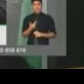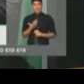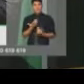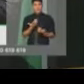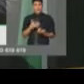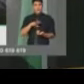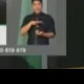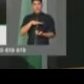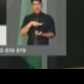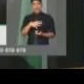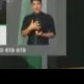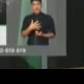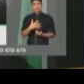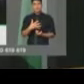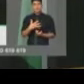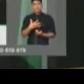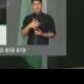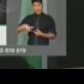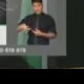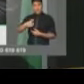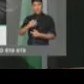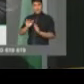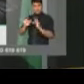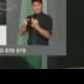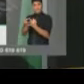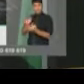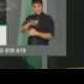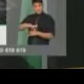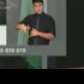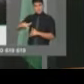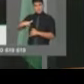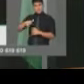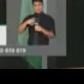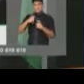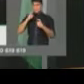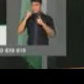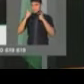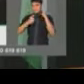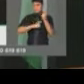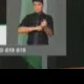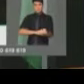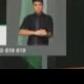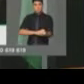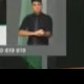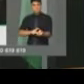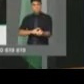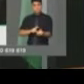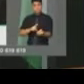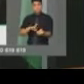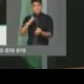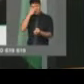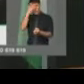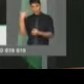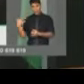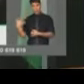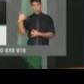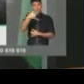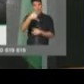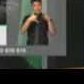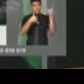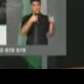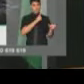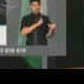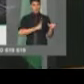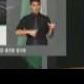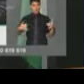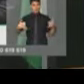acontecendo, e as pessoas desesperadas como estão agora neste momento, sequer o governador atende as ligações, e